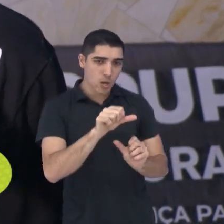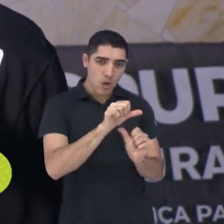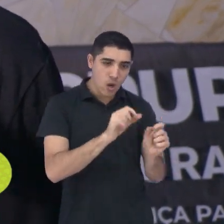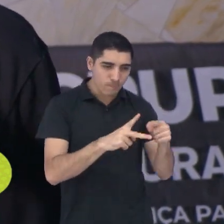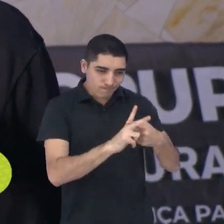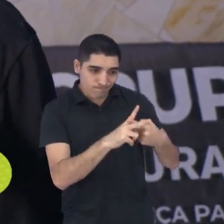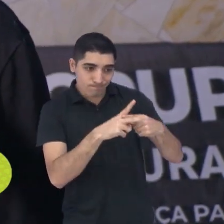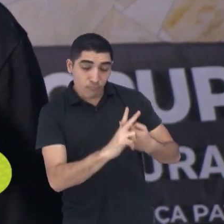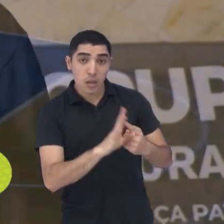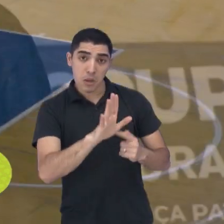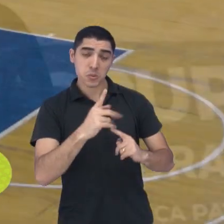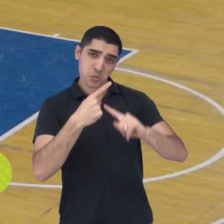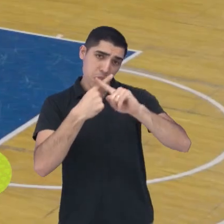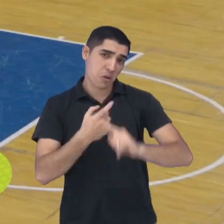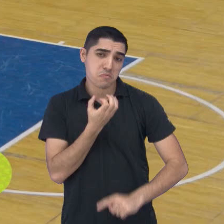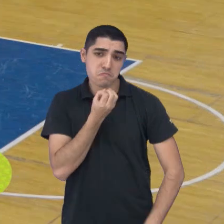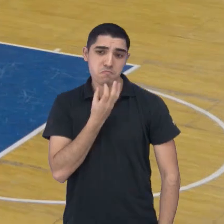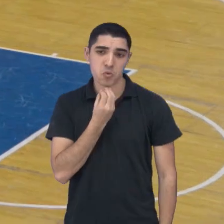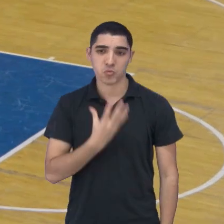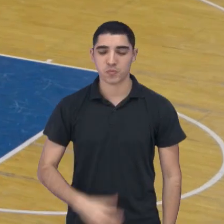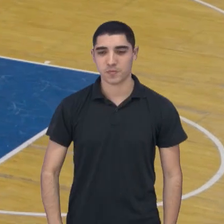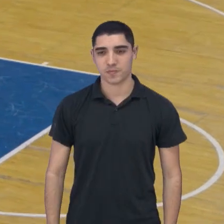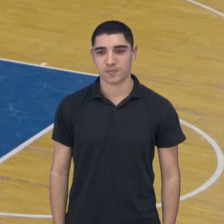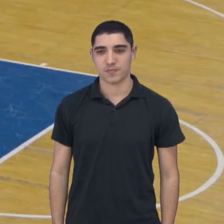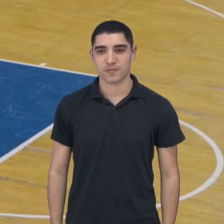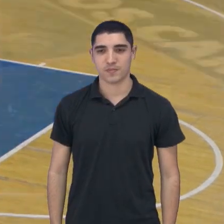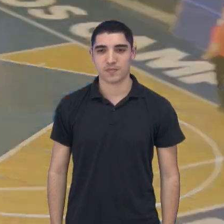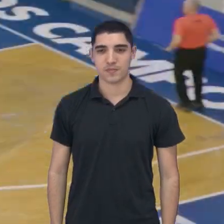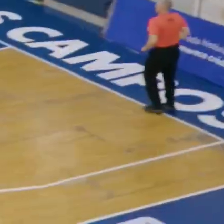um campeonato razoável.